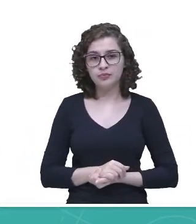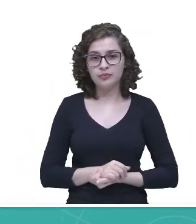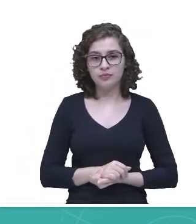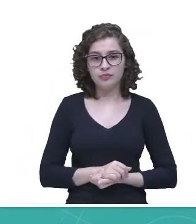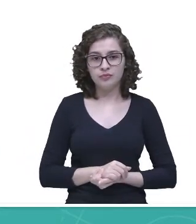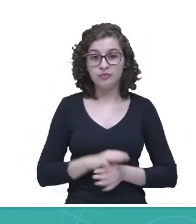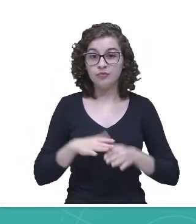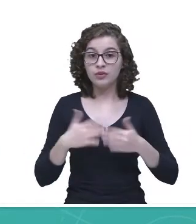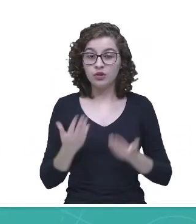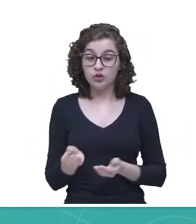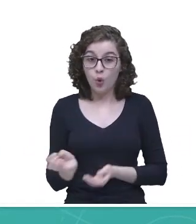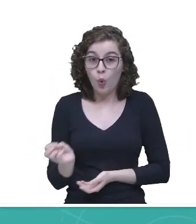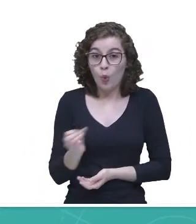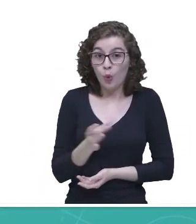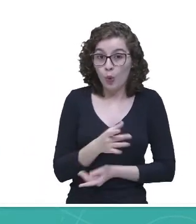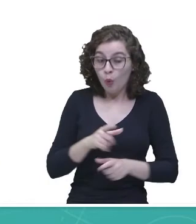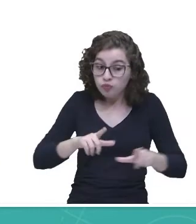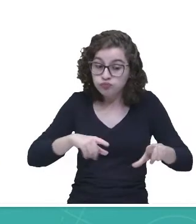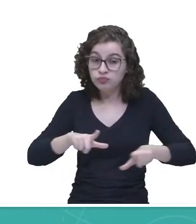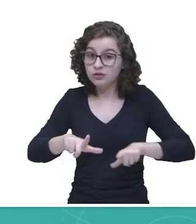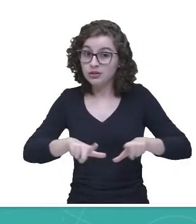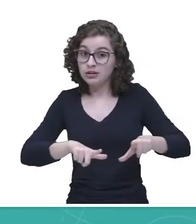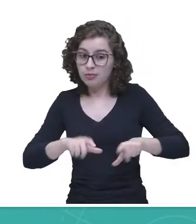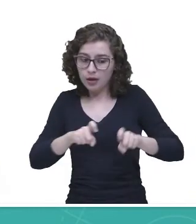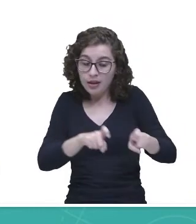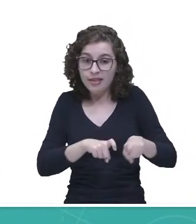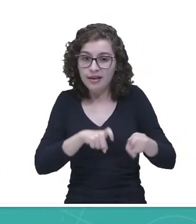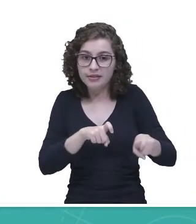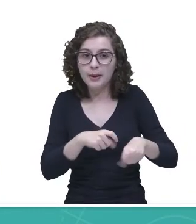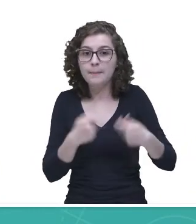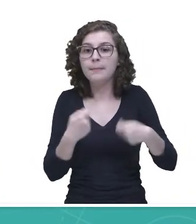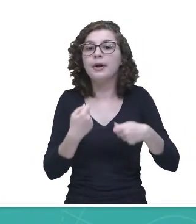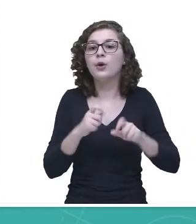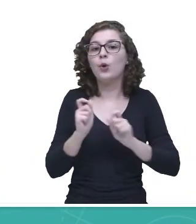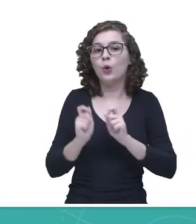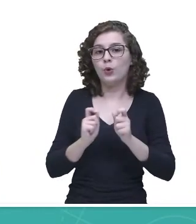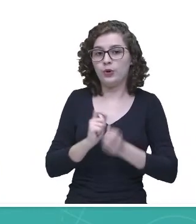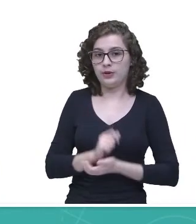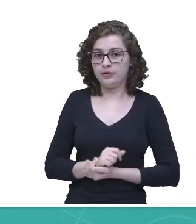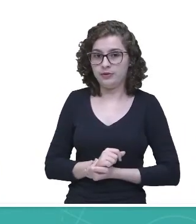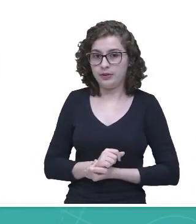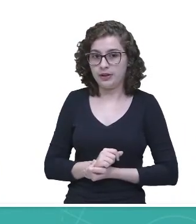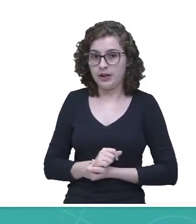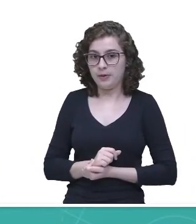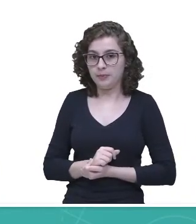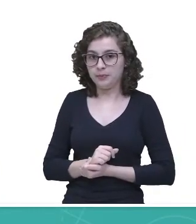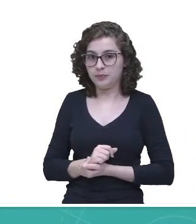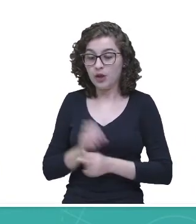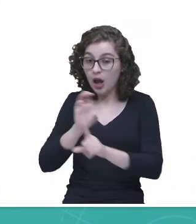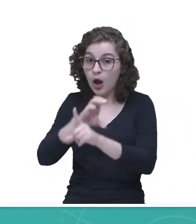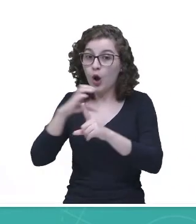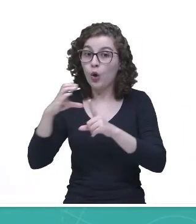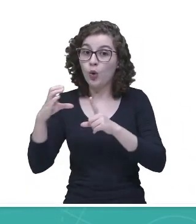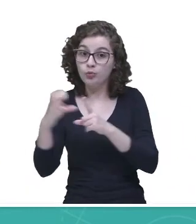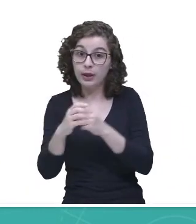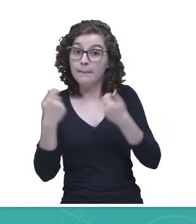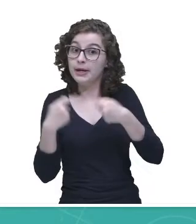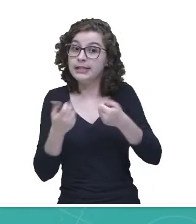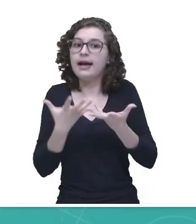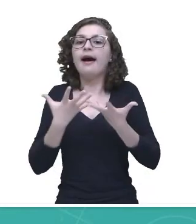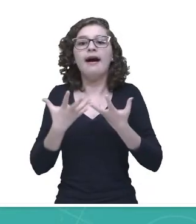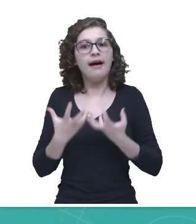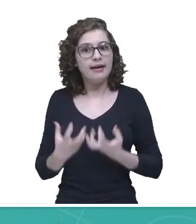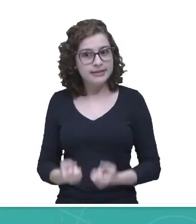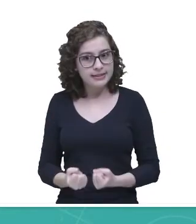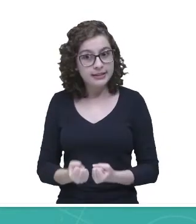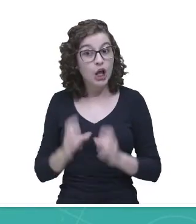qualquer nova forma de trabalhar a terra exigia a aprovação de toda a aldeia, de toda a comunidade, tudo bem?